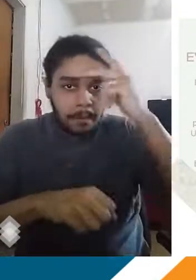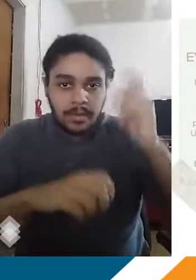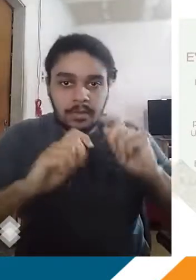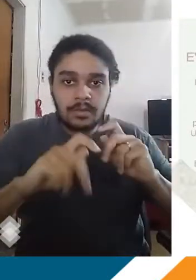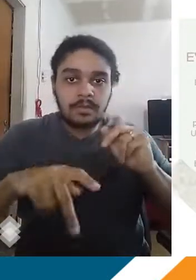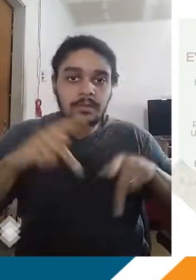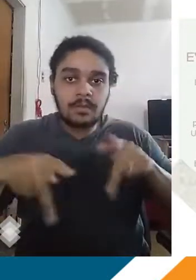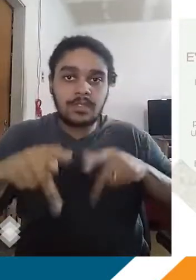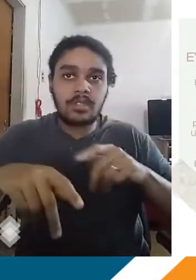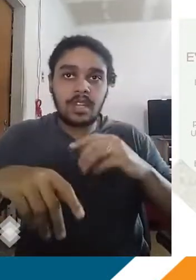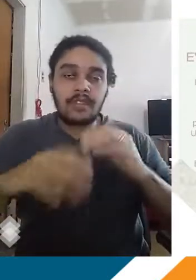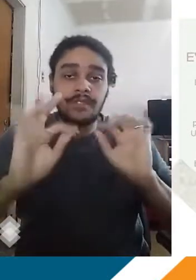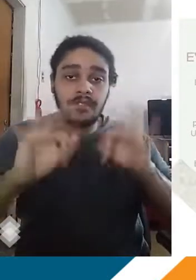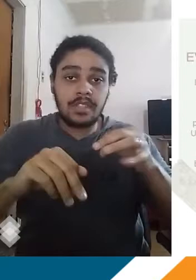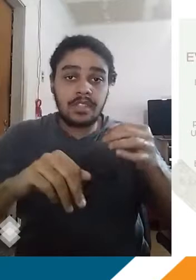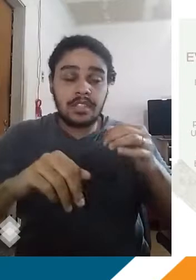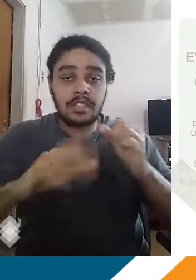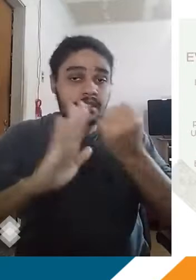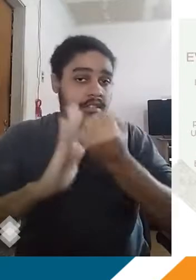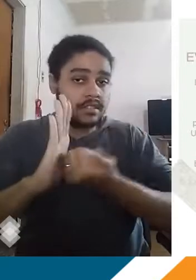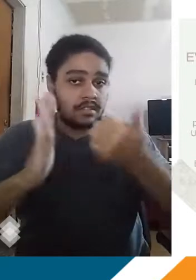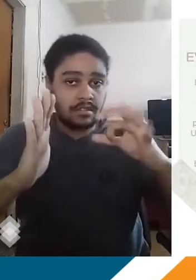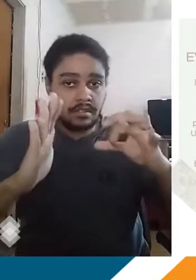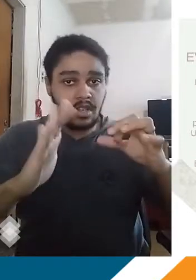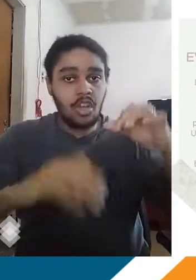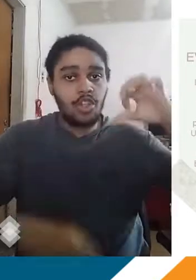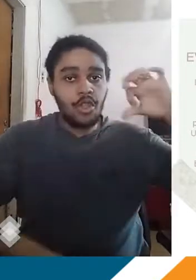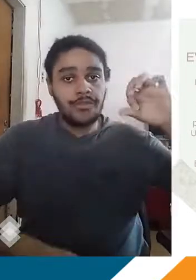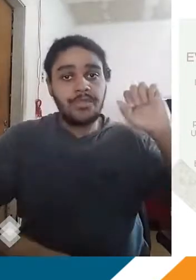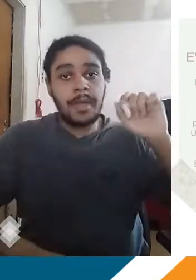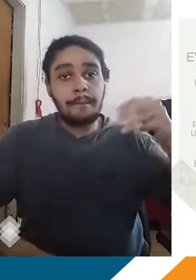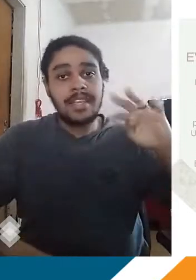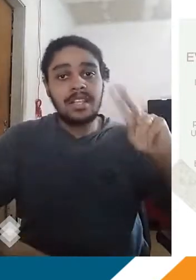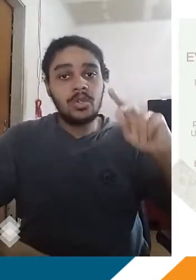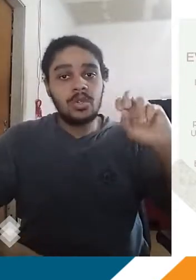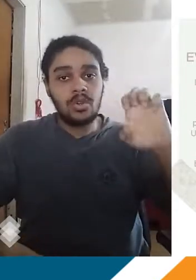a partir do final da segunda metade do século XIX. Com população de